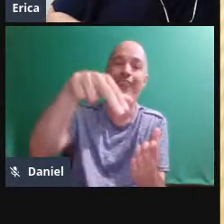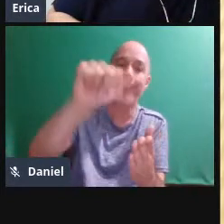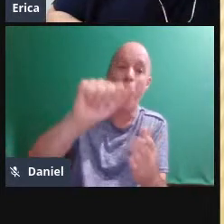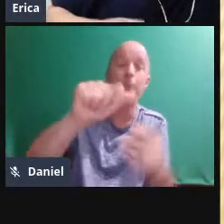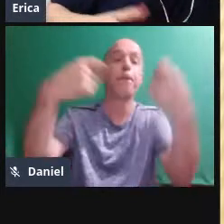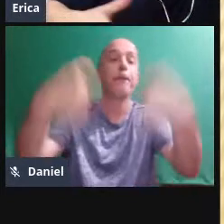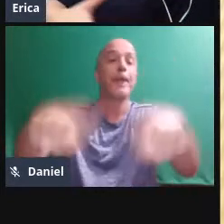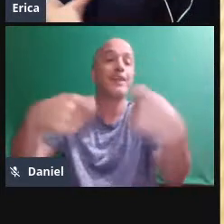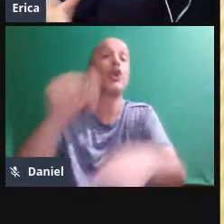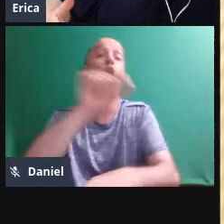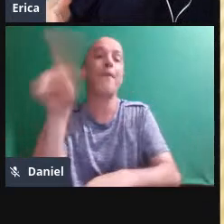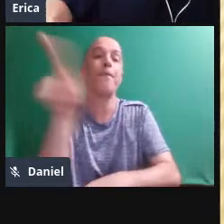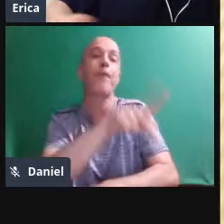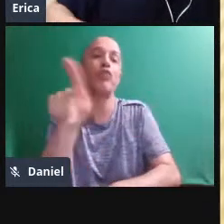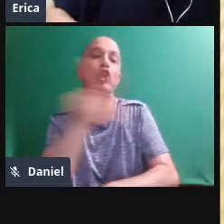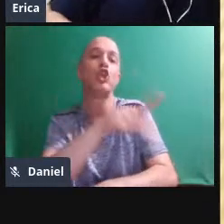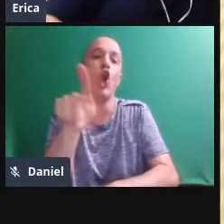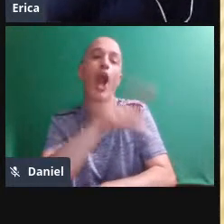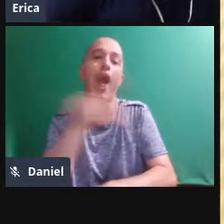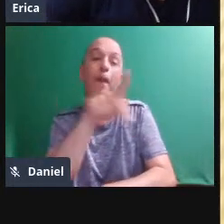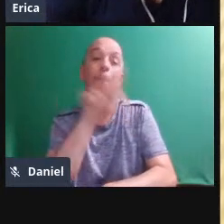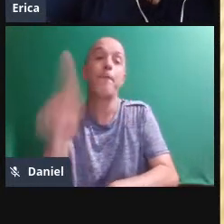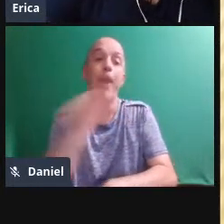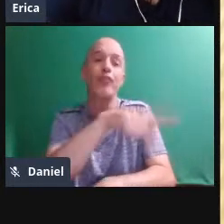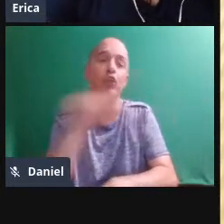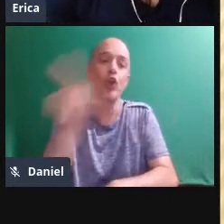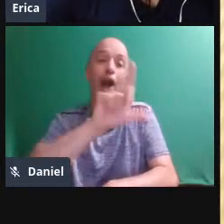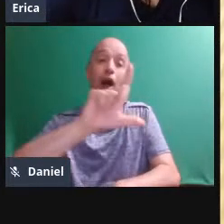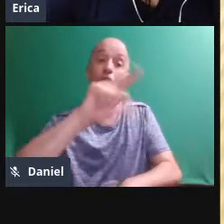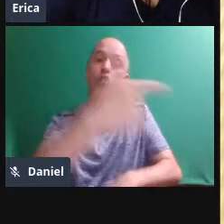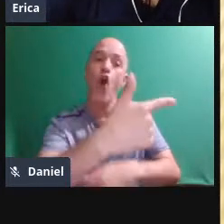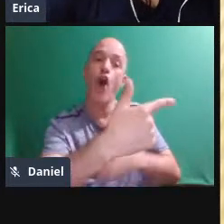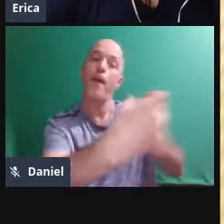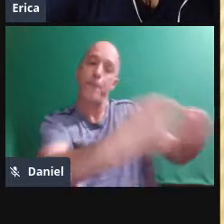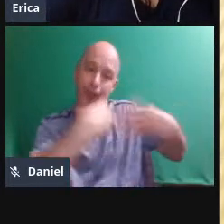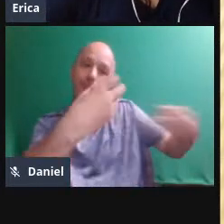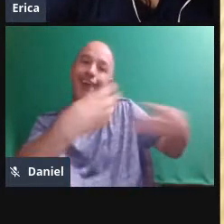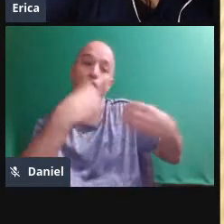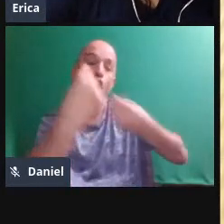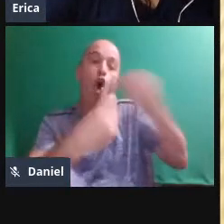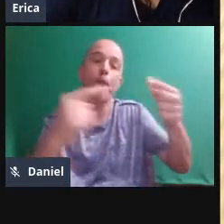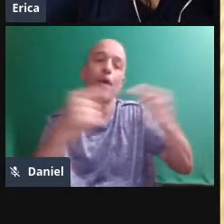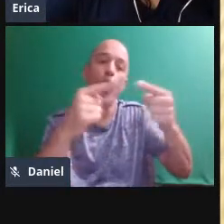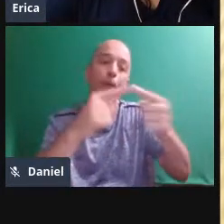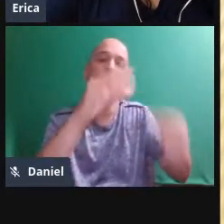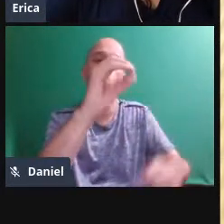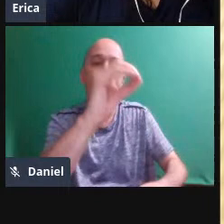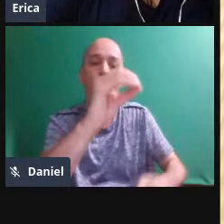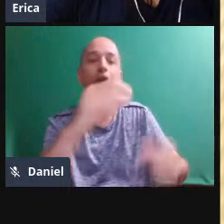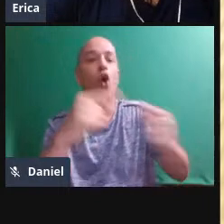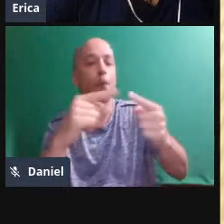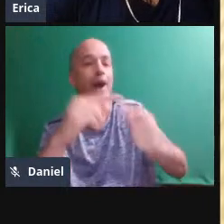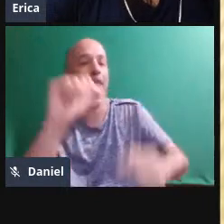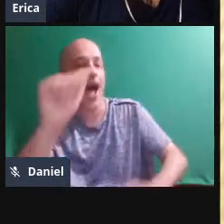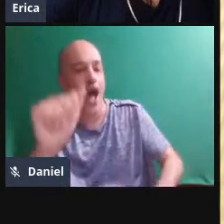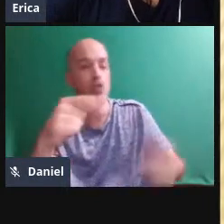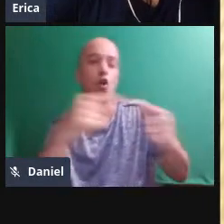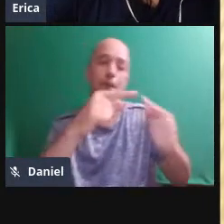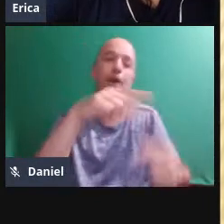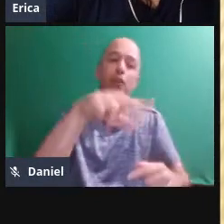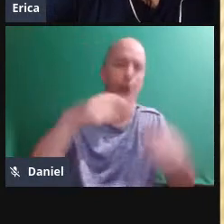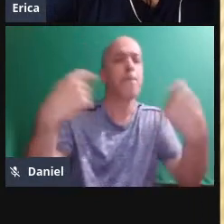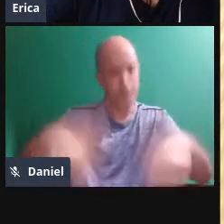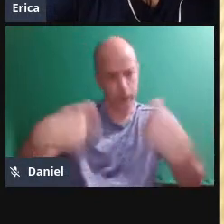escrever, se ele acompanha a estrutura da língua de sinais, alguns artigos eles não vão aparecer. E isso precisa